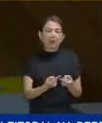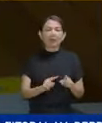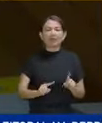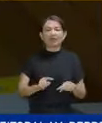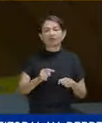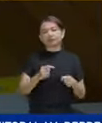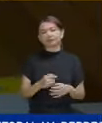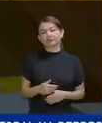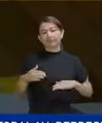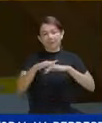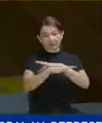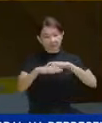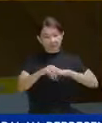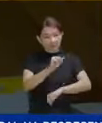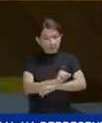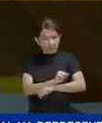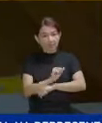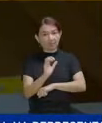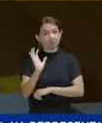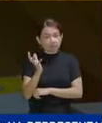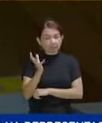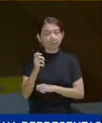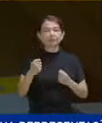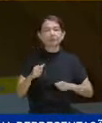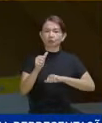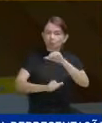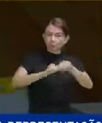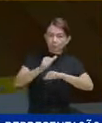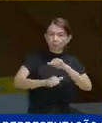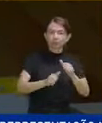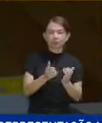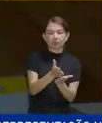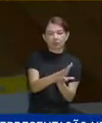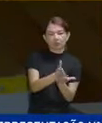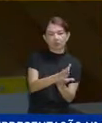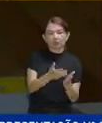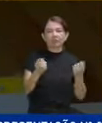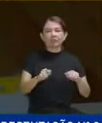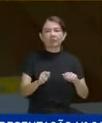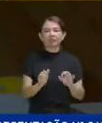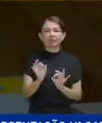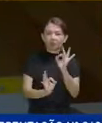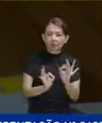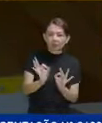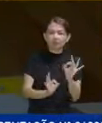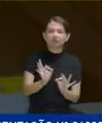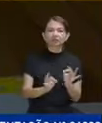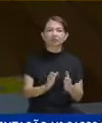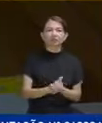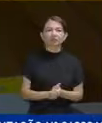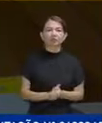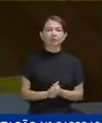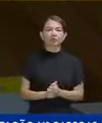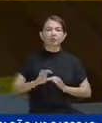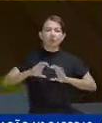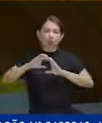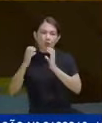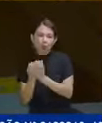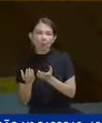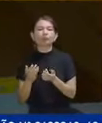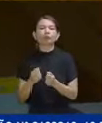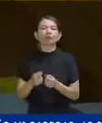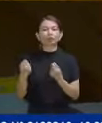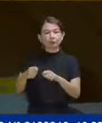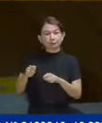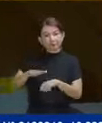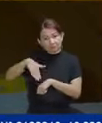parada no tempo, precisa de mudança. A fronteira precisa de inclusão social e geração de renda para as comunidades mais vulneráveis, com